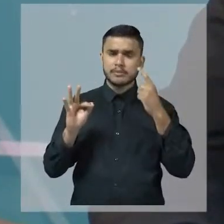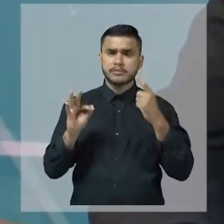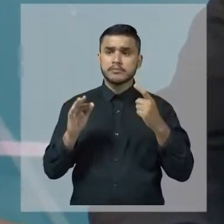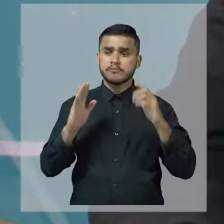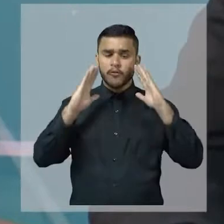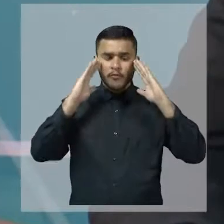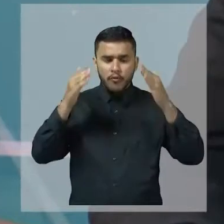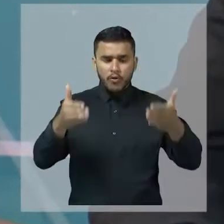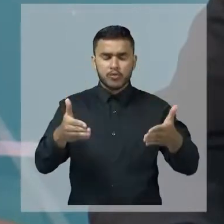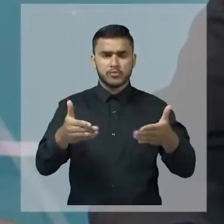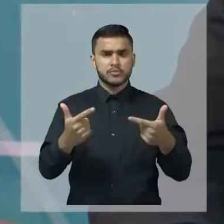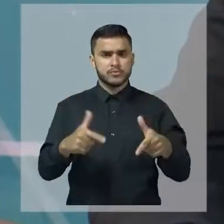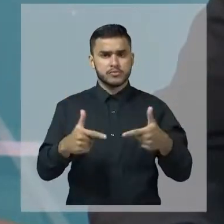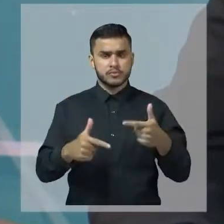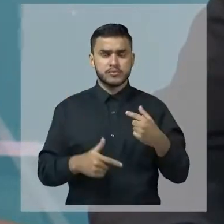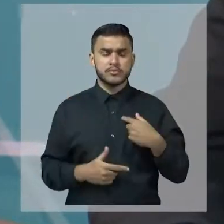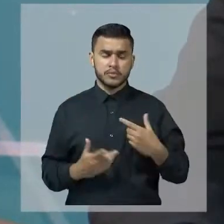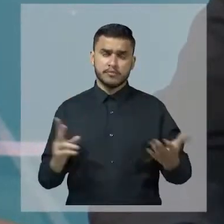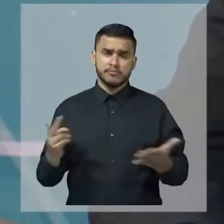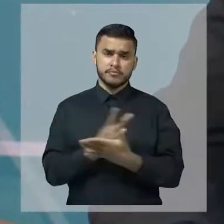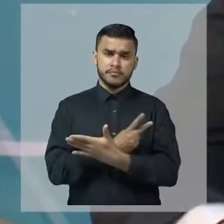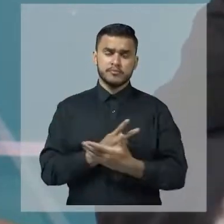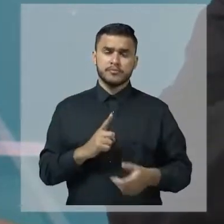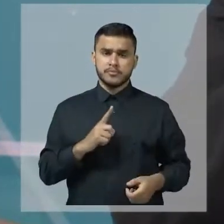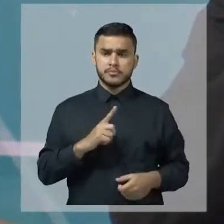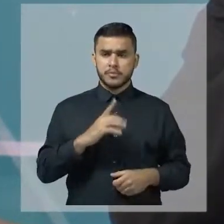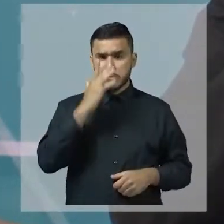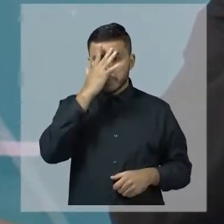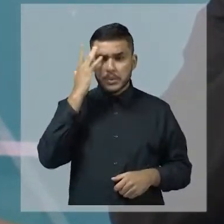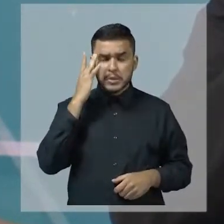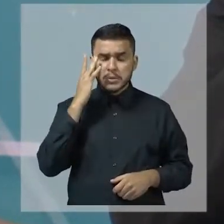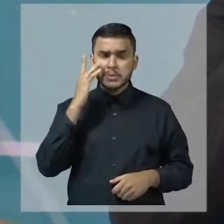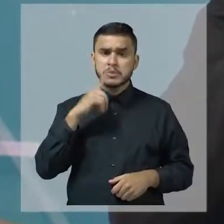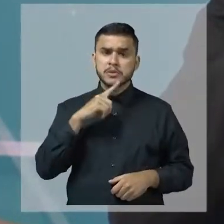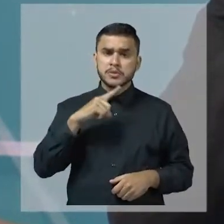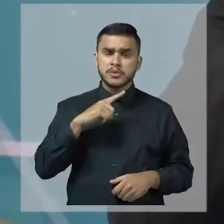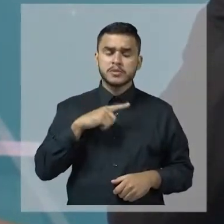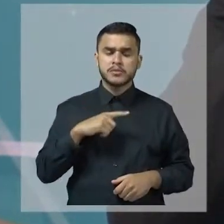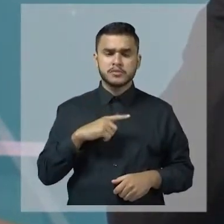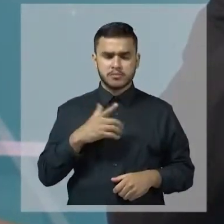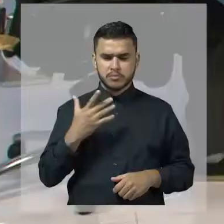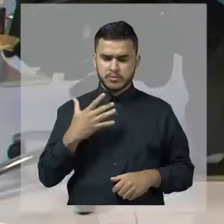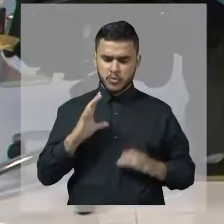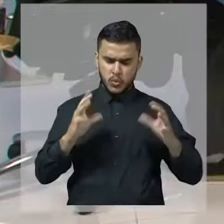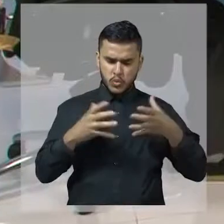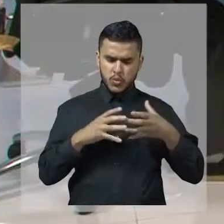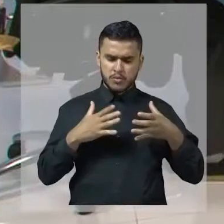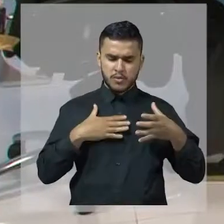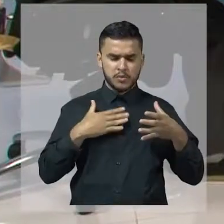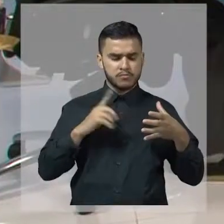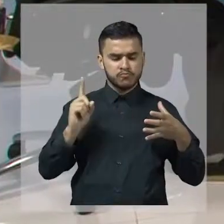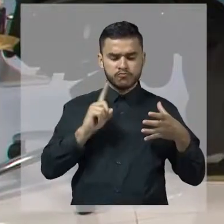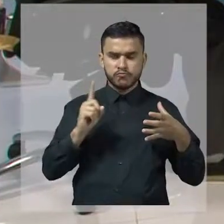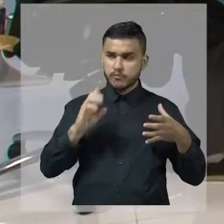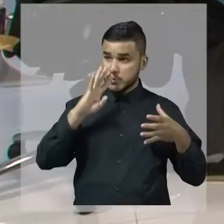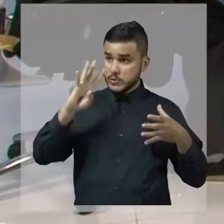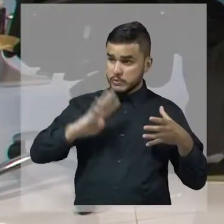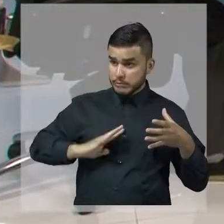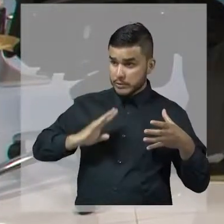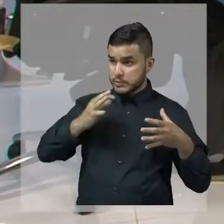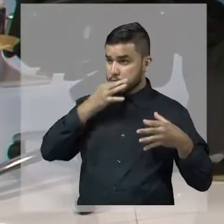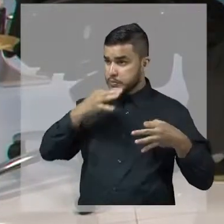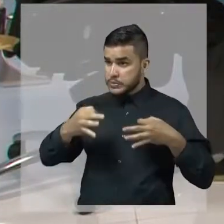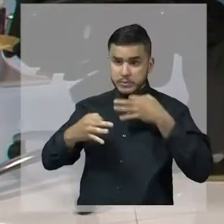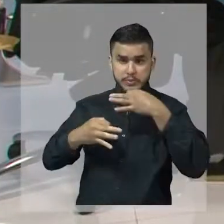abrir inquérito para investigar pessoas que atinjam os seus membros, a própria Corte, bem como, seja